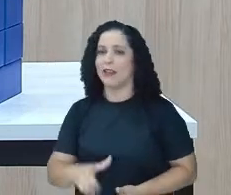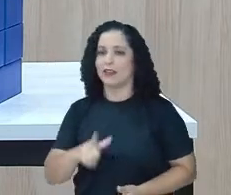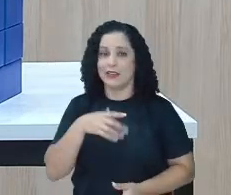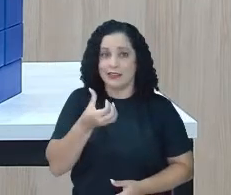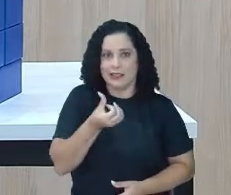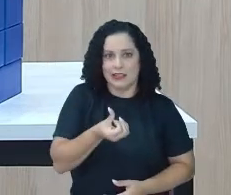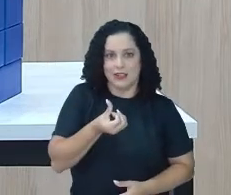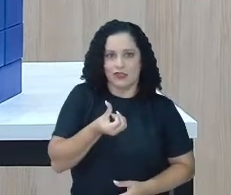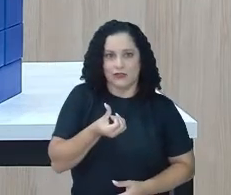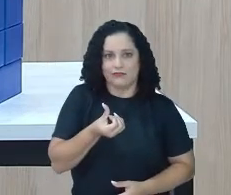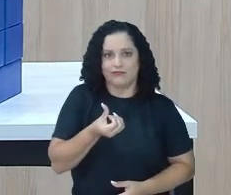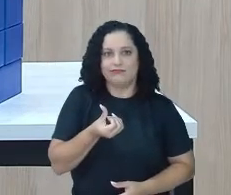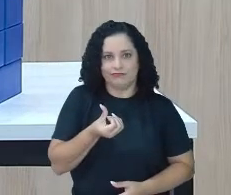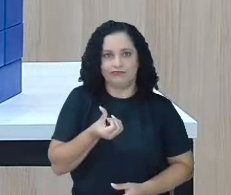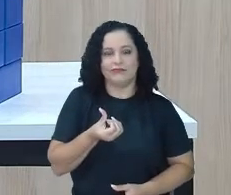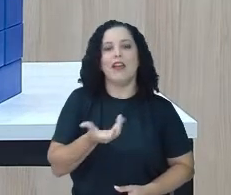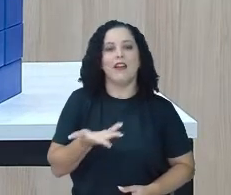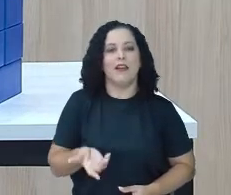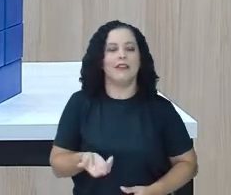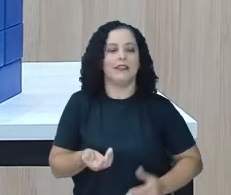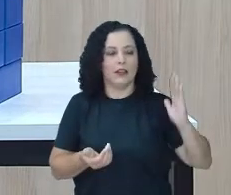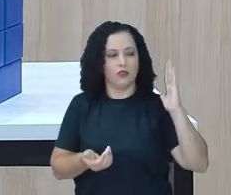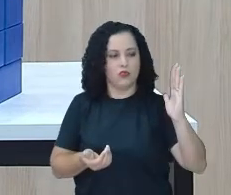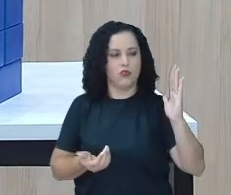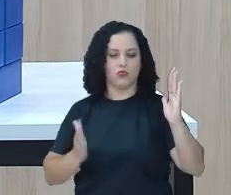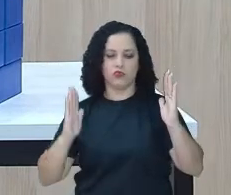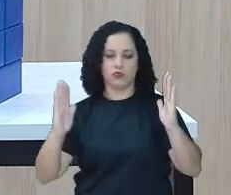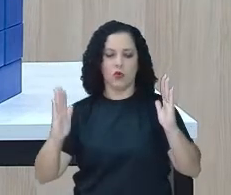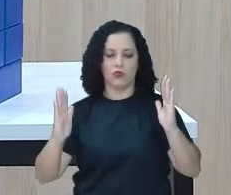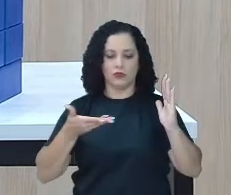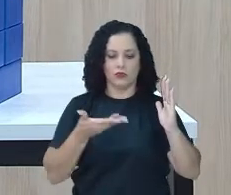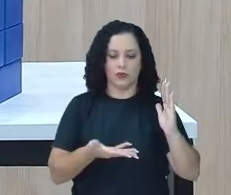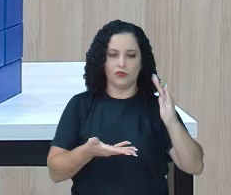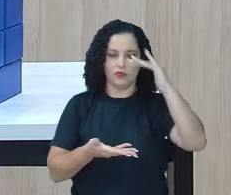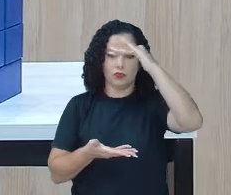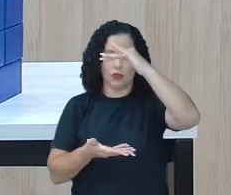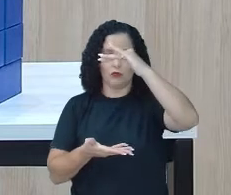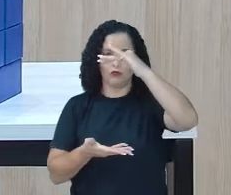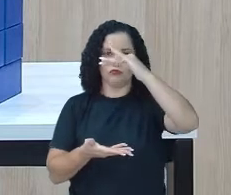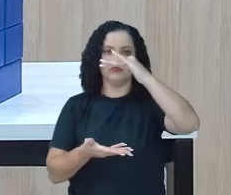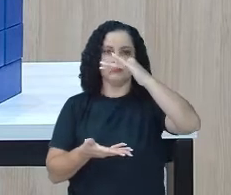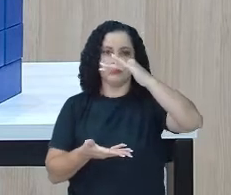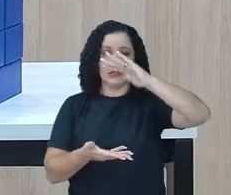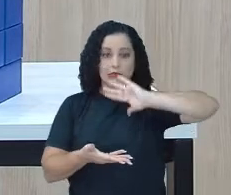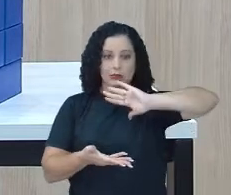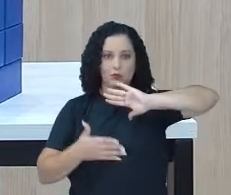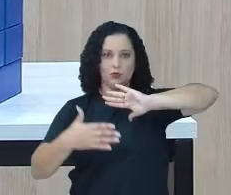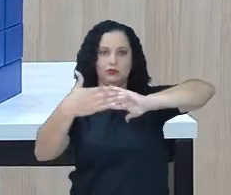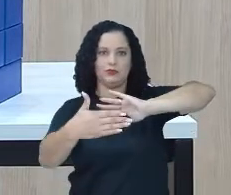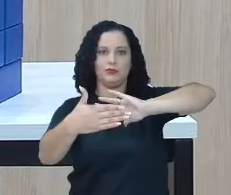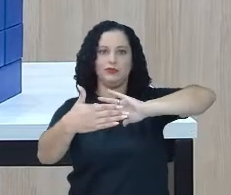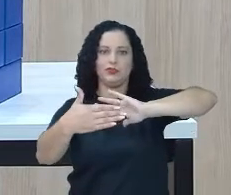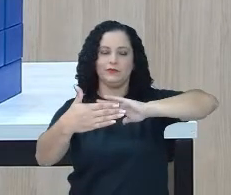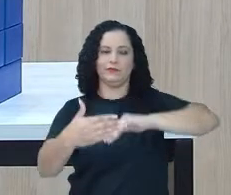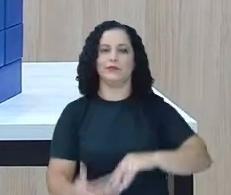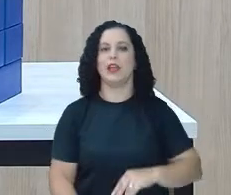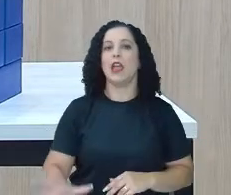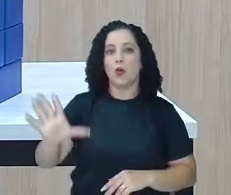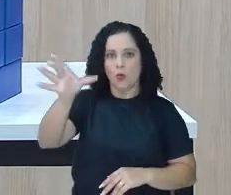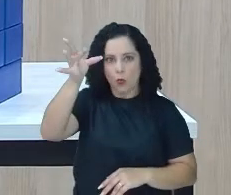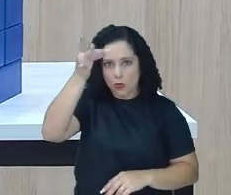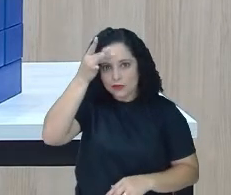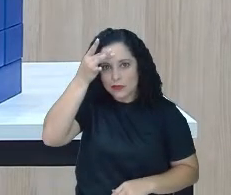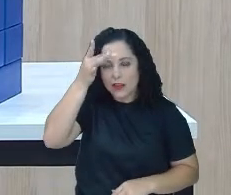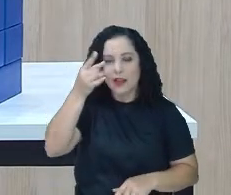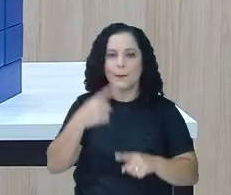6 faces, né? Já vem lá da definição. A gente vai ter faces opostas. Guarda essa informação que na semana que vem eu venho com a